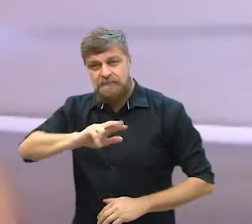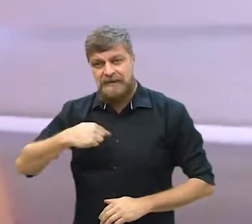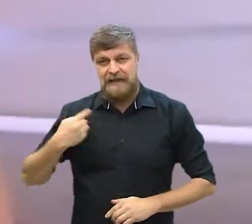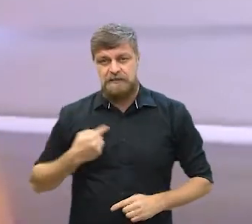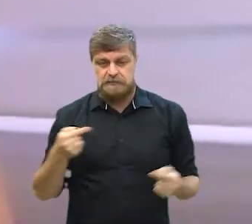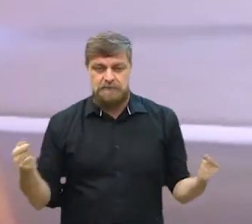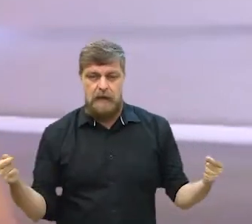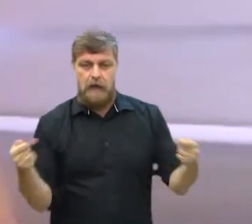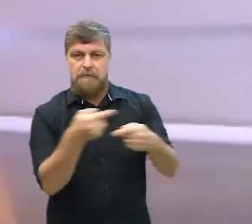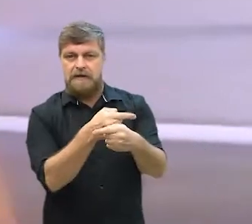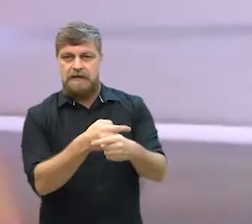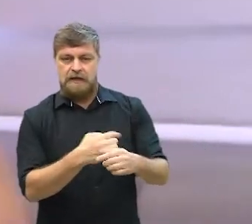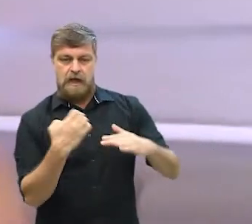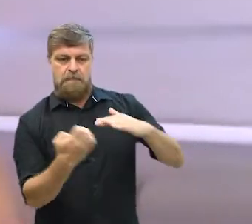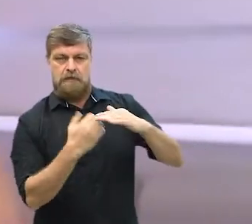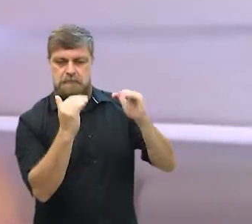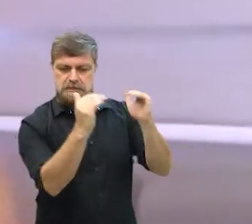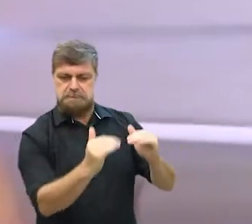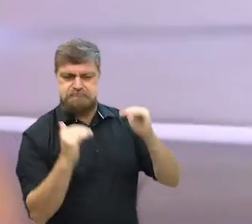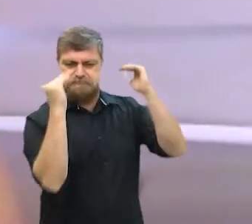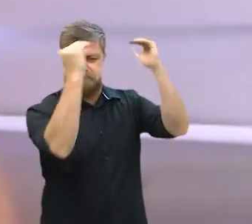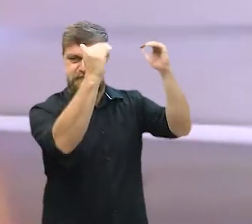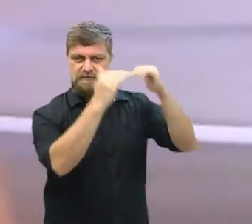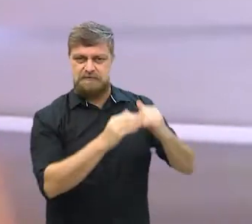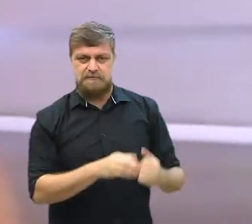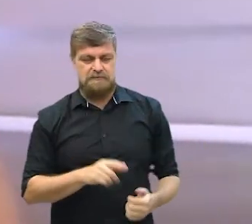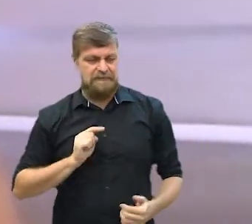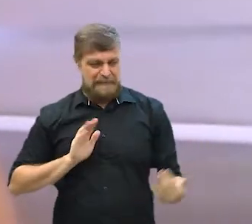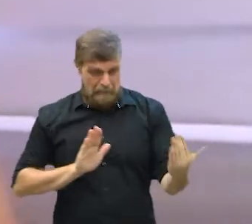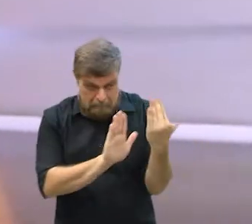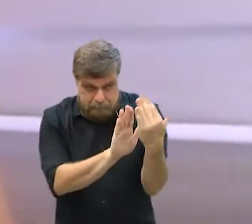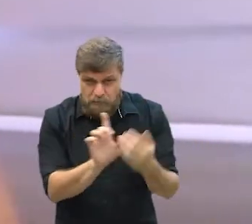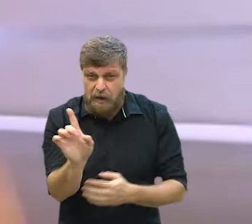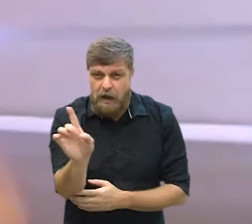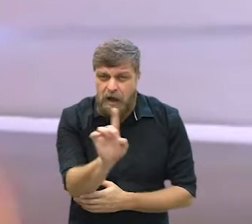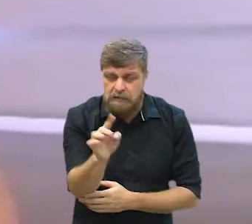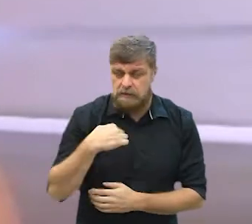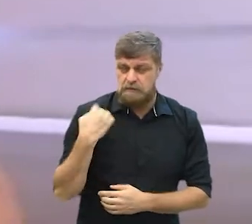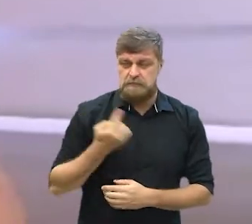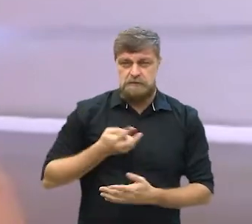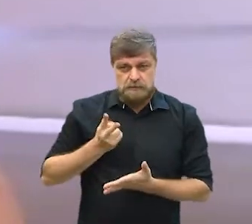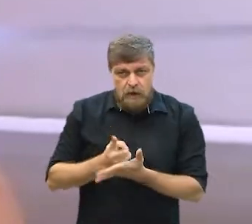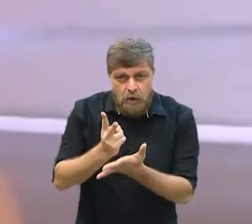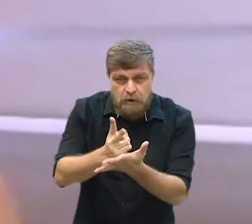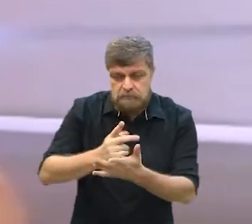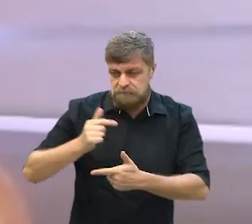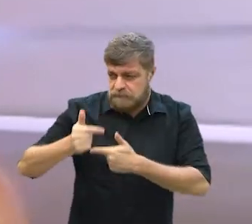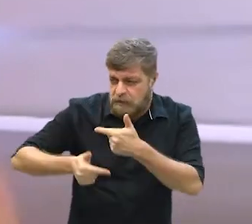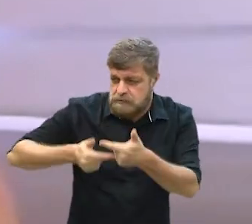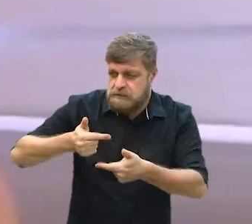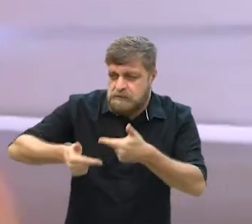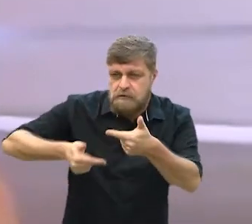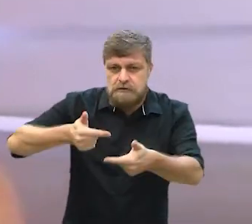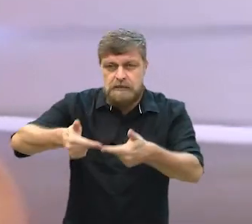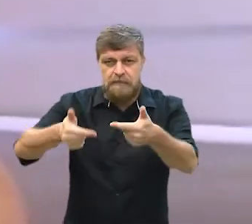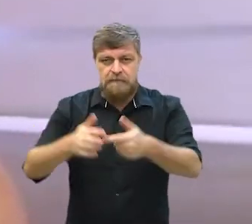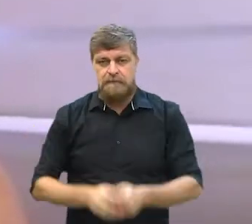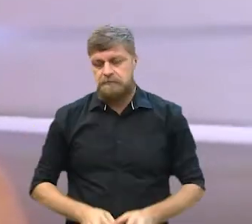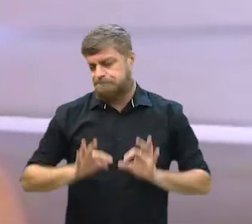A gente não pode tentar brigar com um gigante, não é o nosso core, não é o que nós fazemos. Então, nós tínhamos que continuar fazendo um